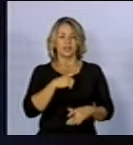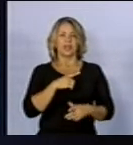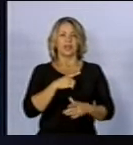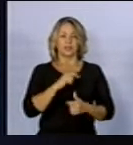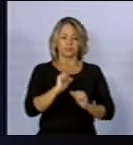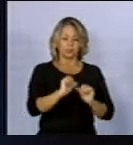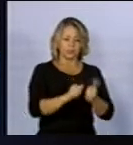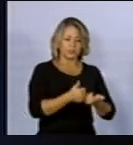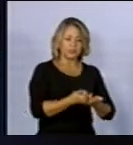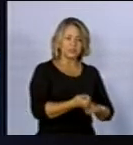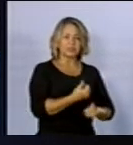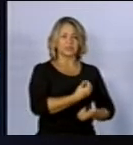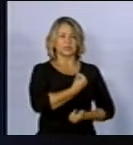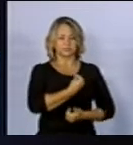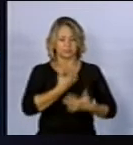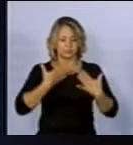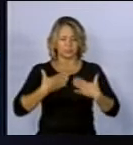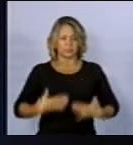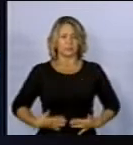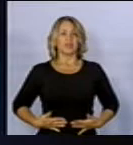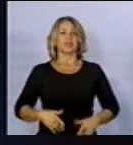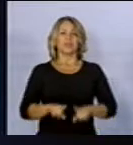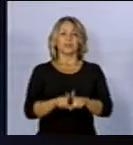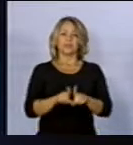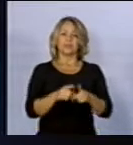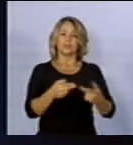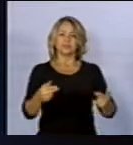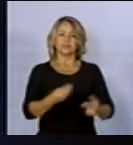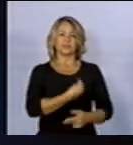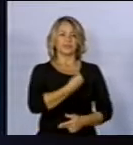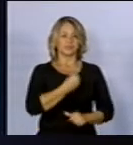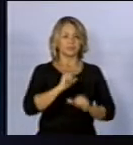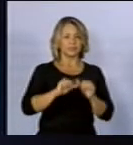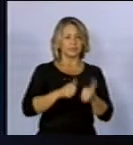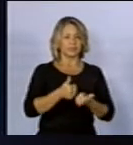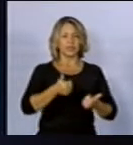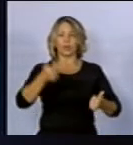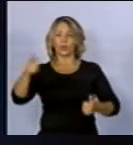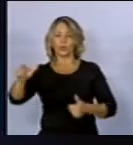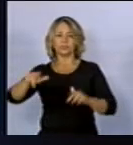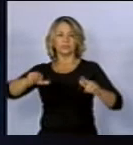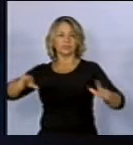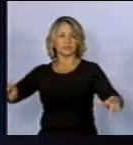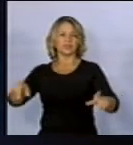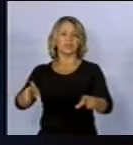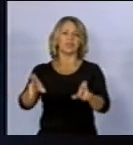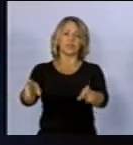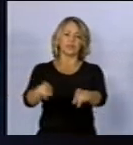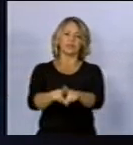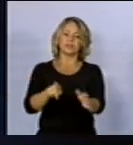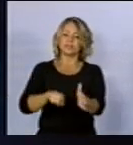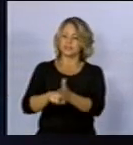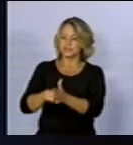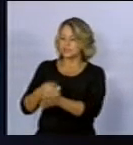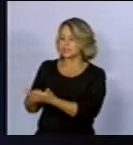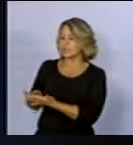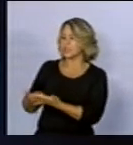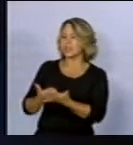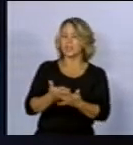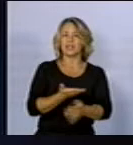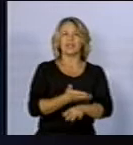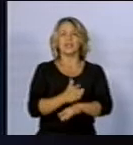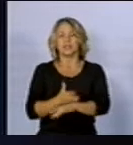modificados com organismos vivos modificados e outros assim como faz constantemente testes de produtos